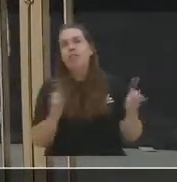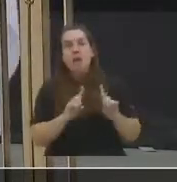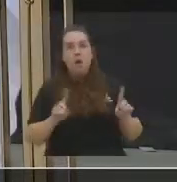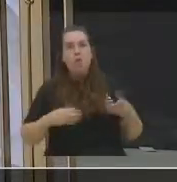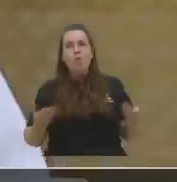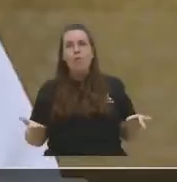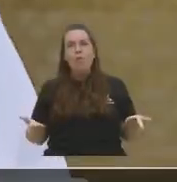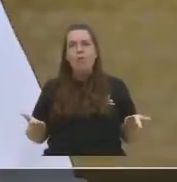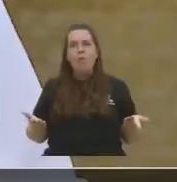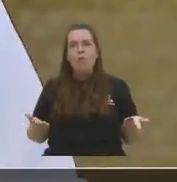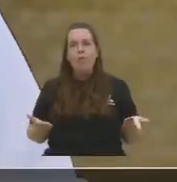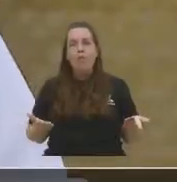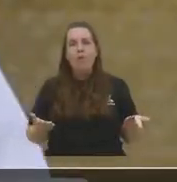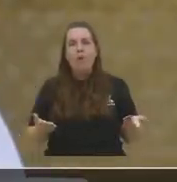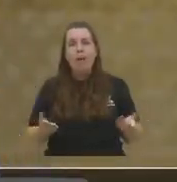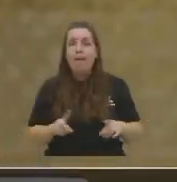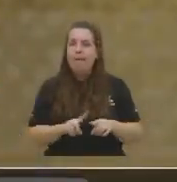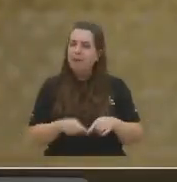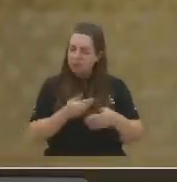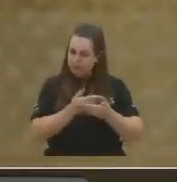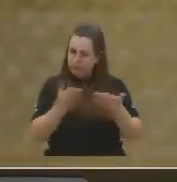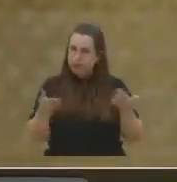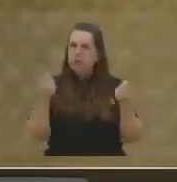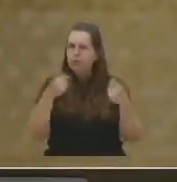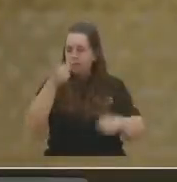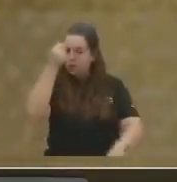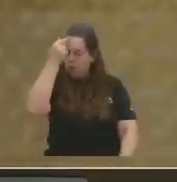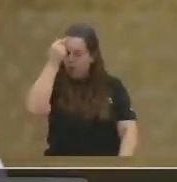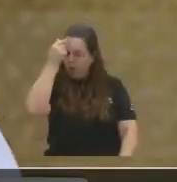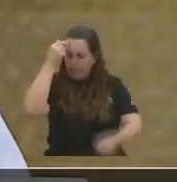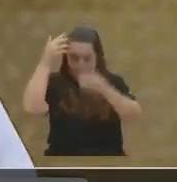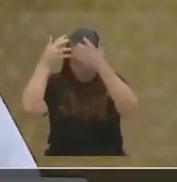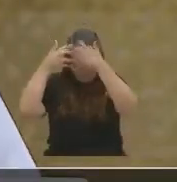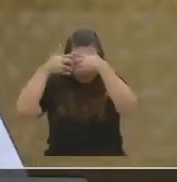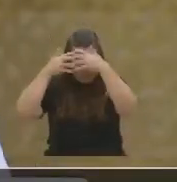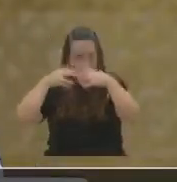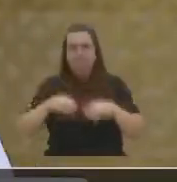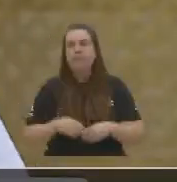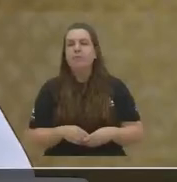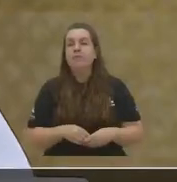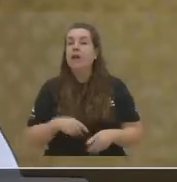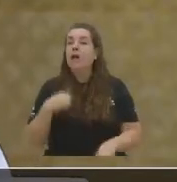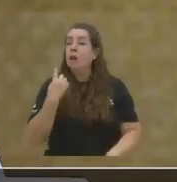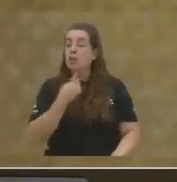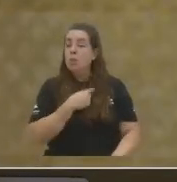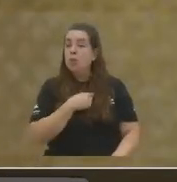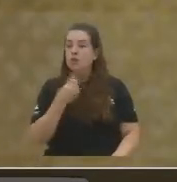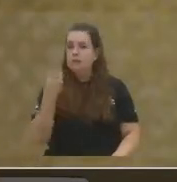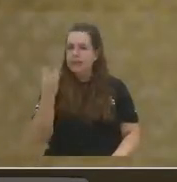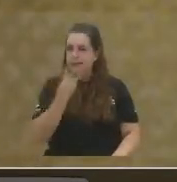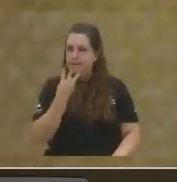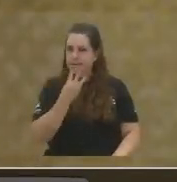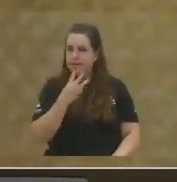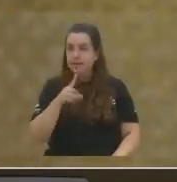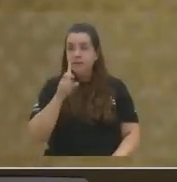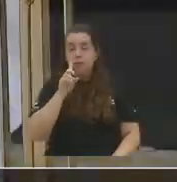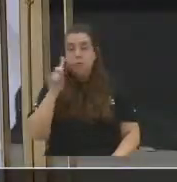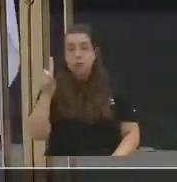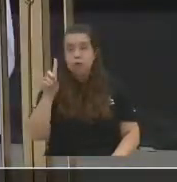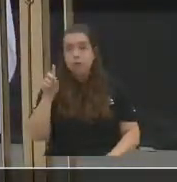esta mensagem para vocês refletirem. Estamos no terceiro dia da novena de